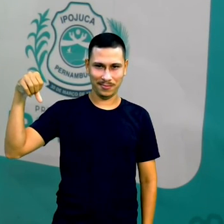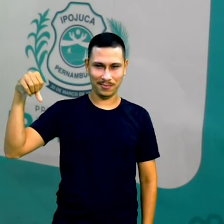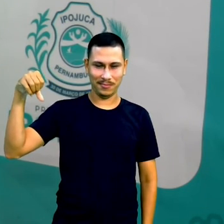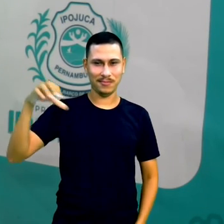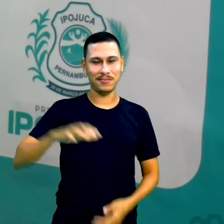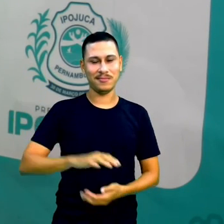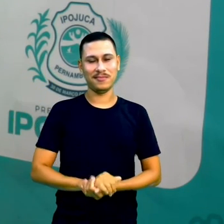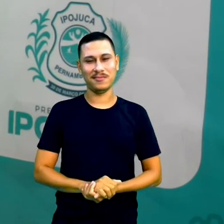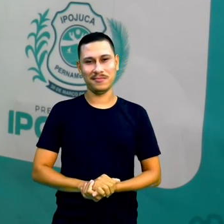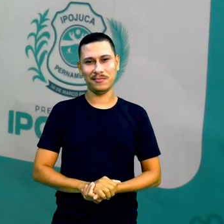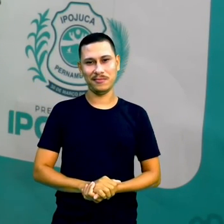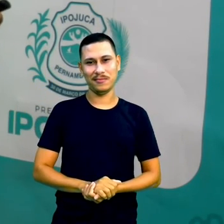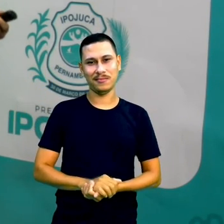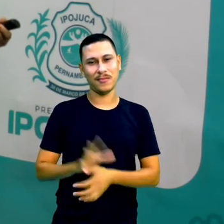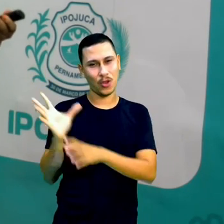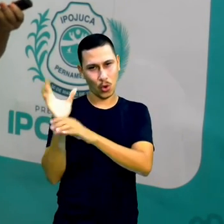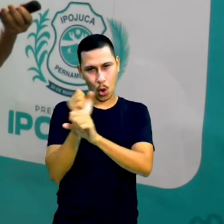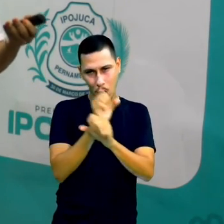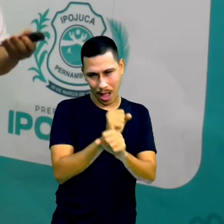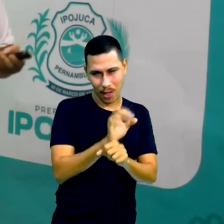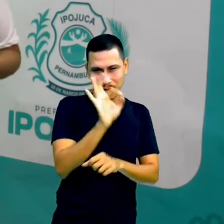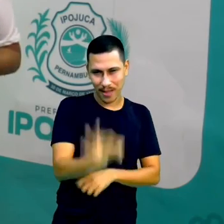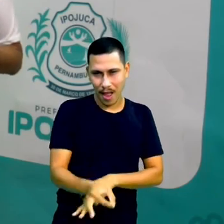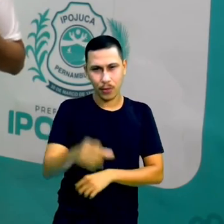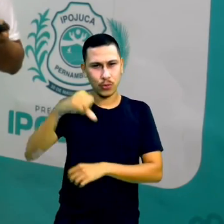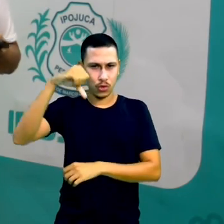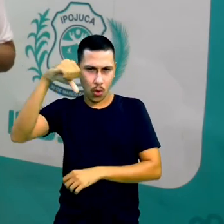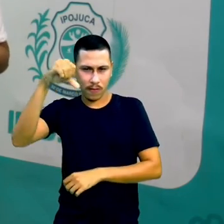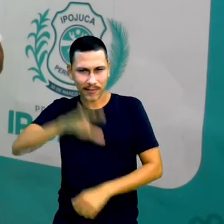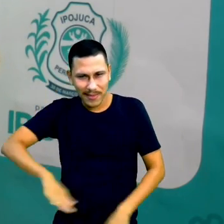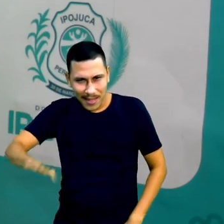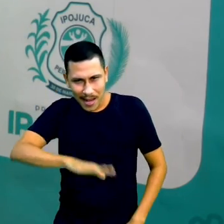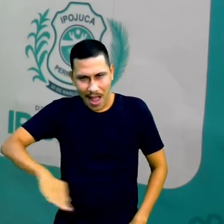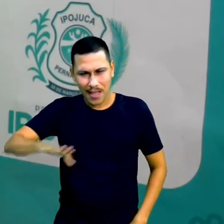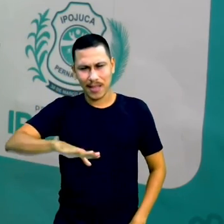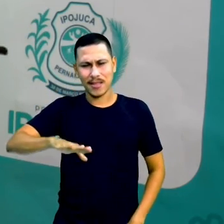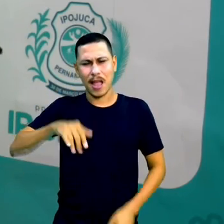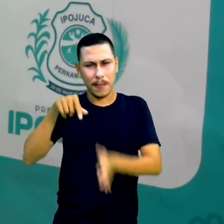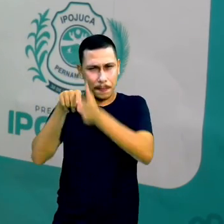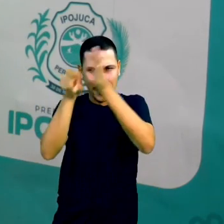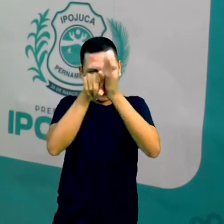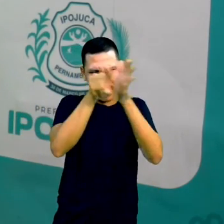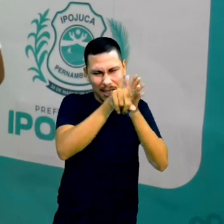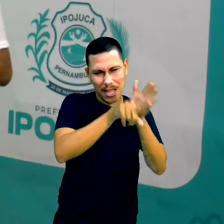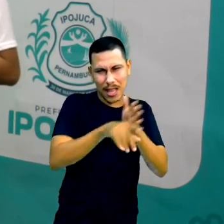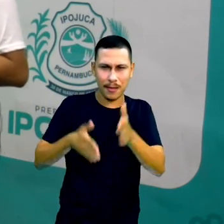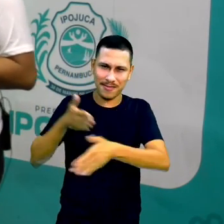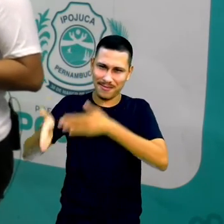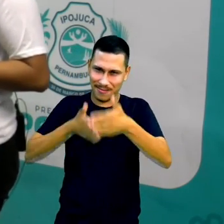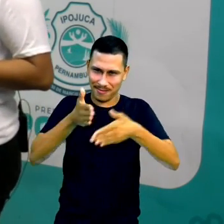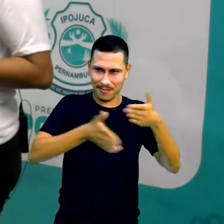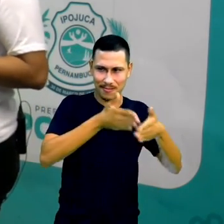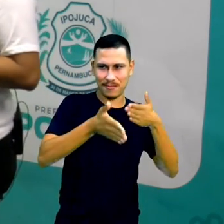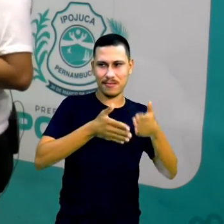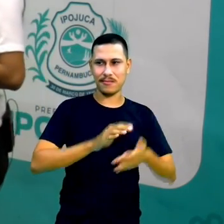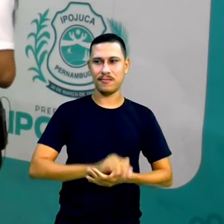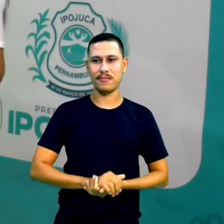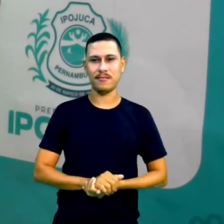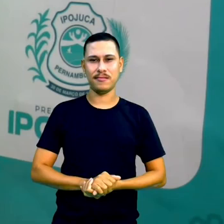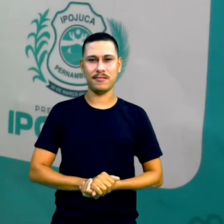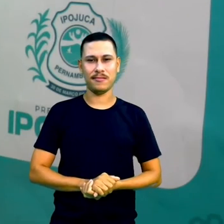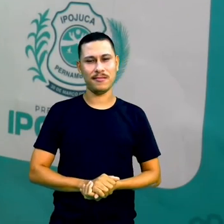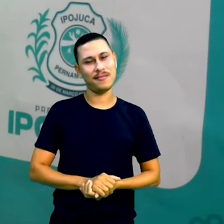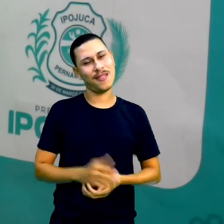1, 2, 3, 4, 5, 6, 7, 8, 9. Então, 9 crianças participaram dessa pesquisa. E